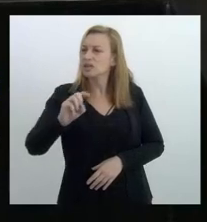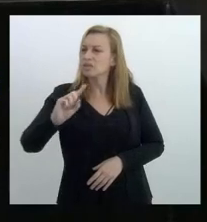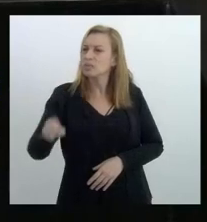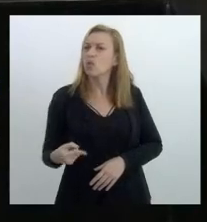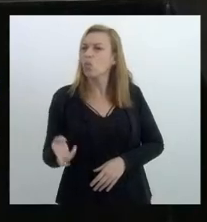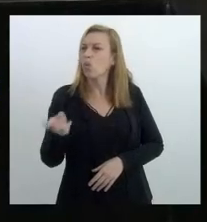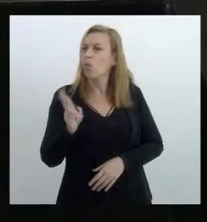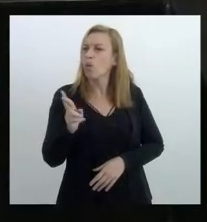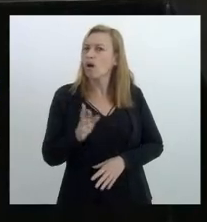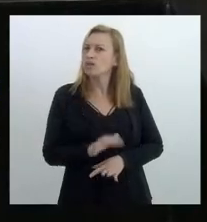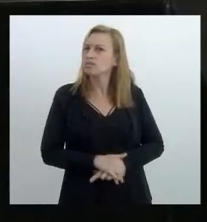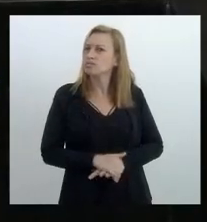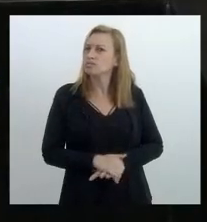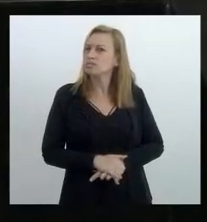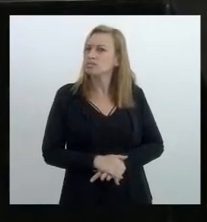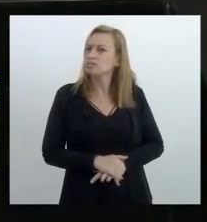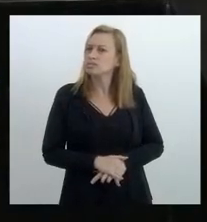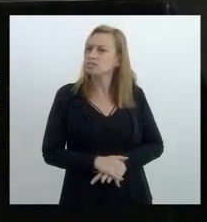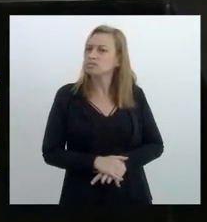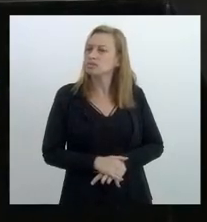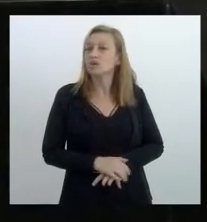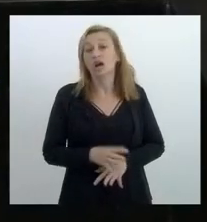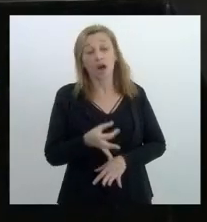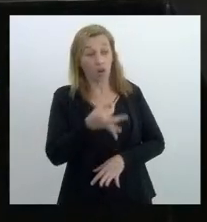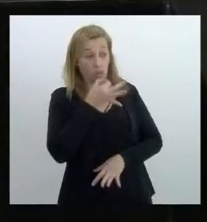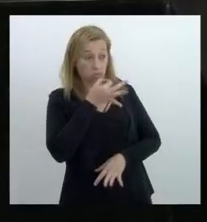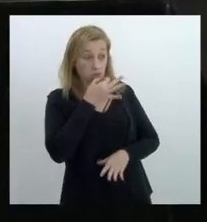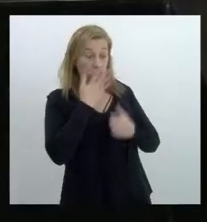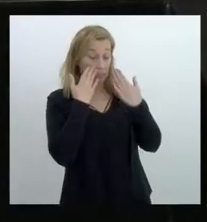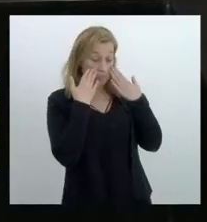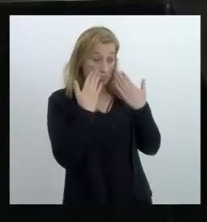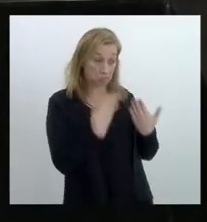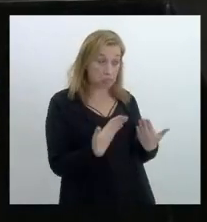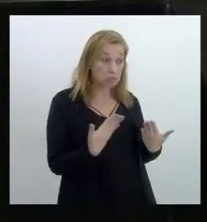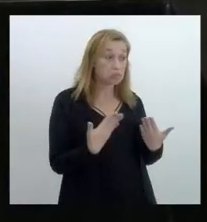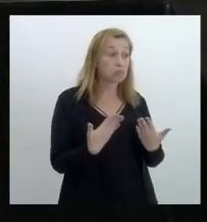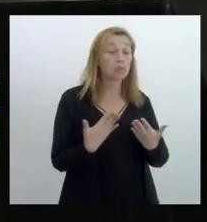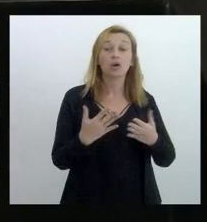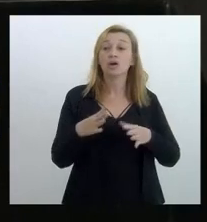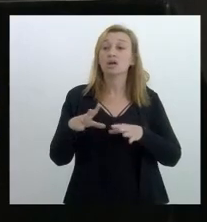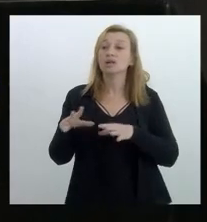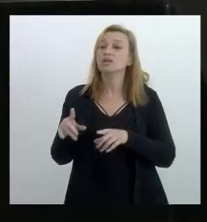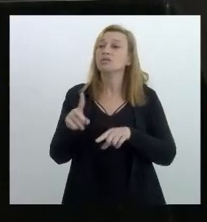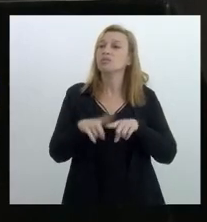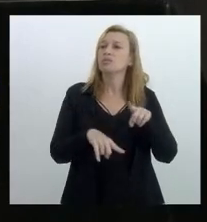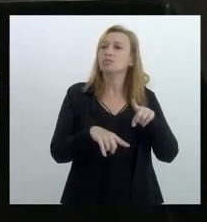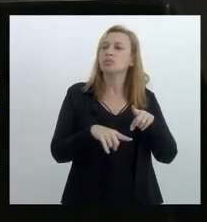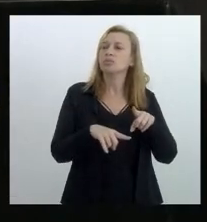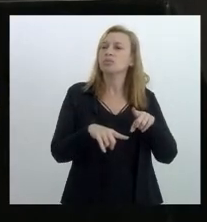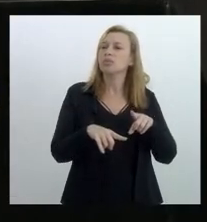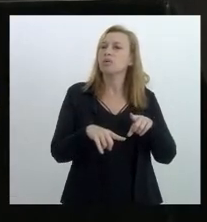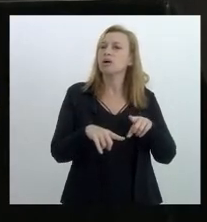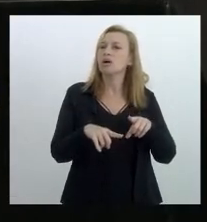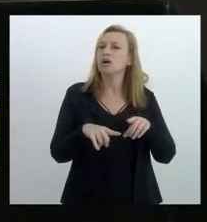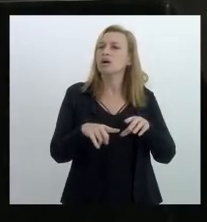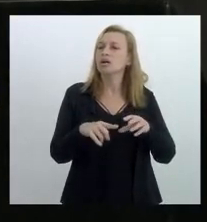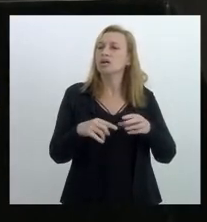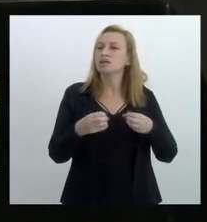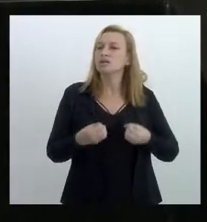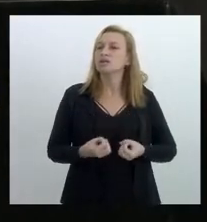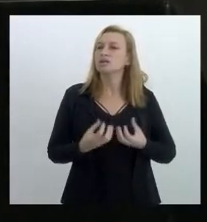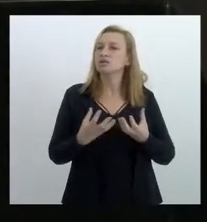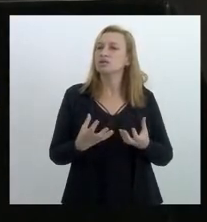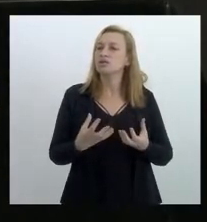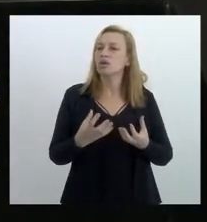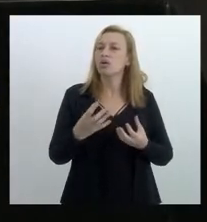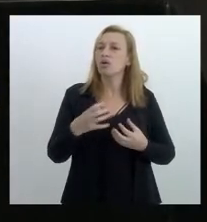R$ 350 mil para, nos argumentos apresentados, para transporte de órgãos. Eu quero fazer aqui menção ao